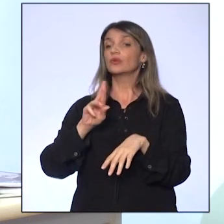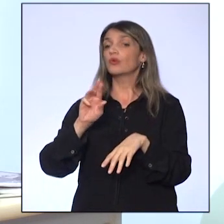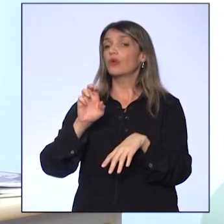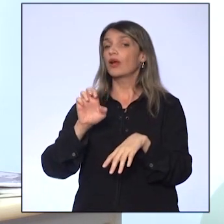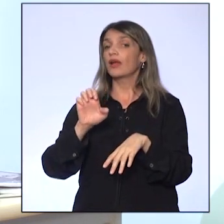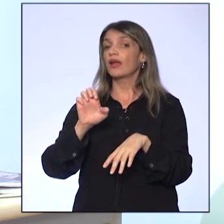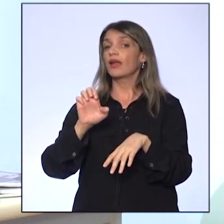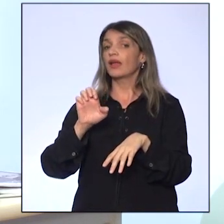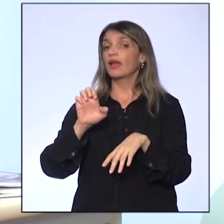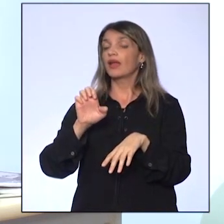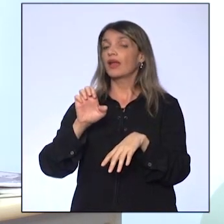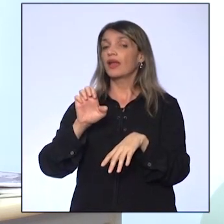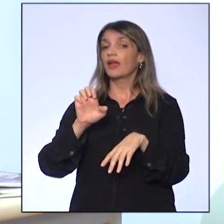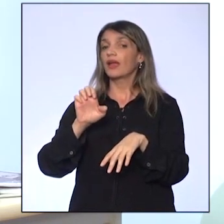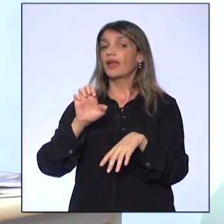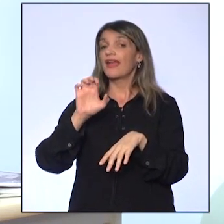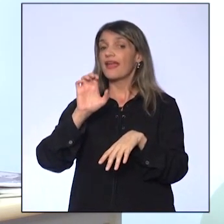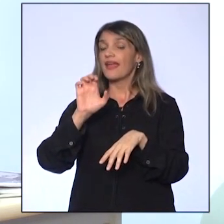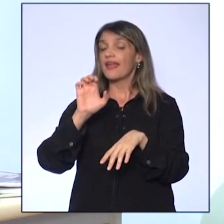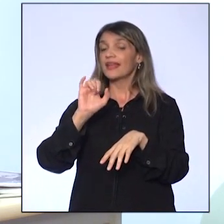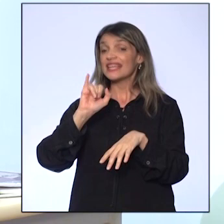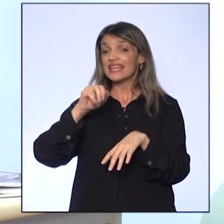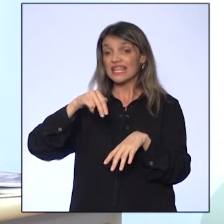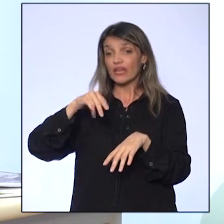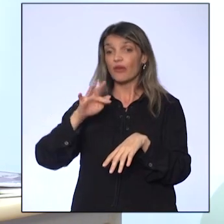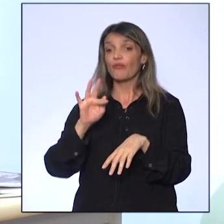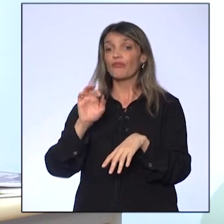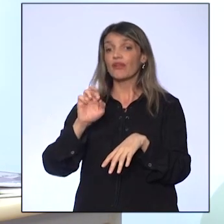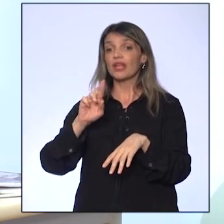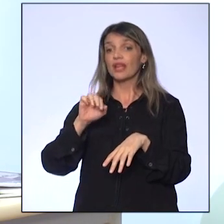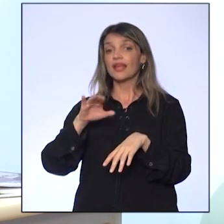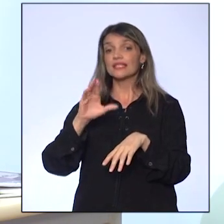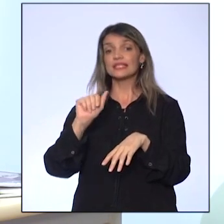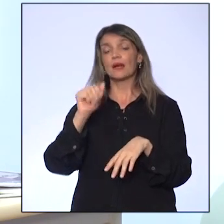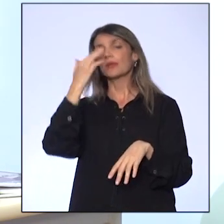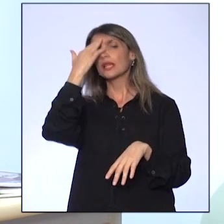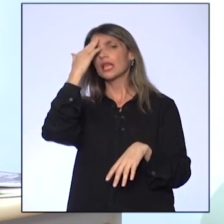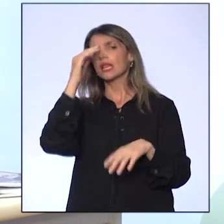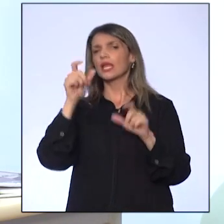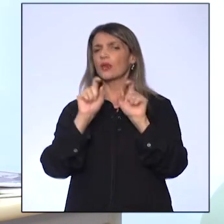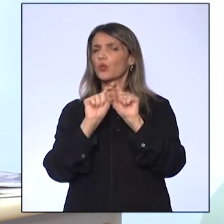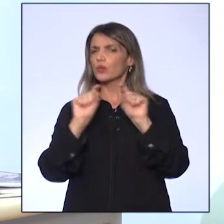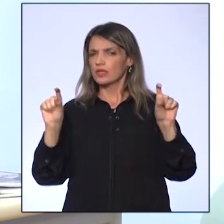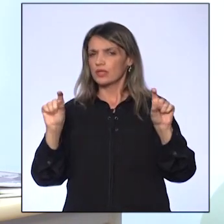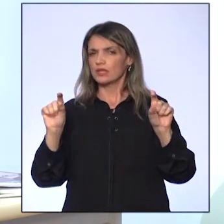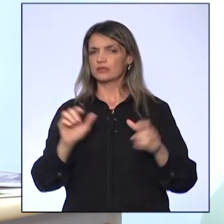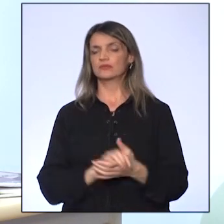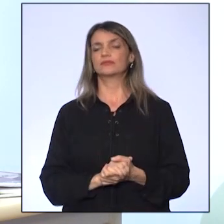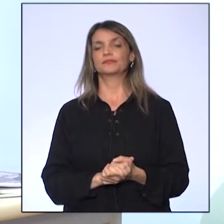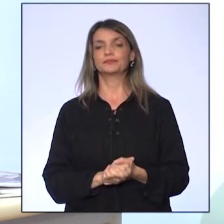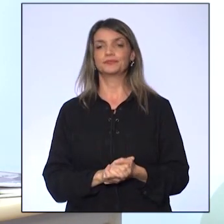para ajudar você a entender o texto, ok? Vou avançar um pouco na imagem.